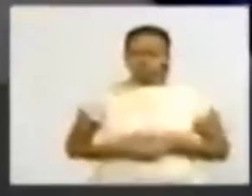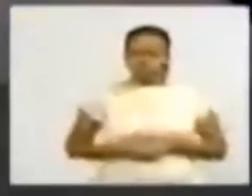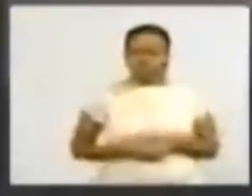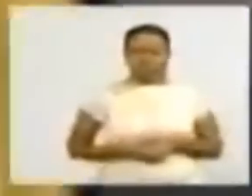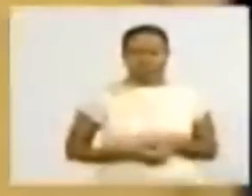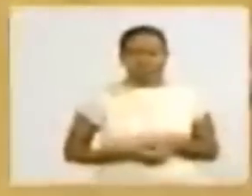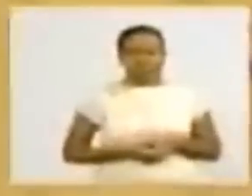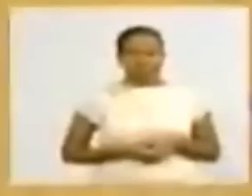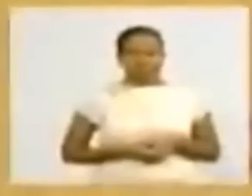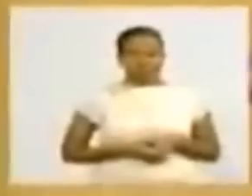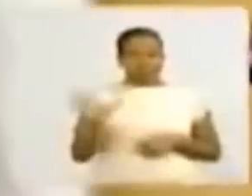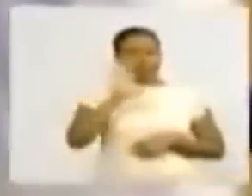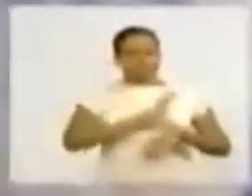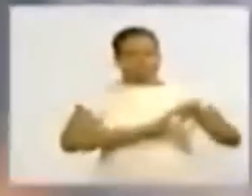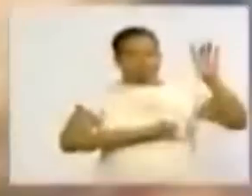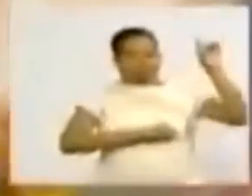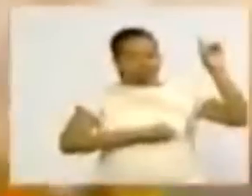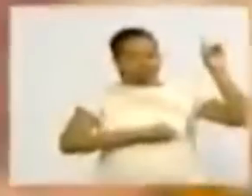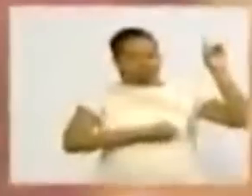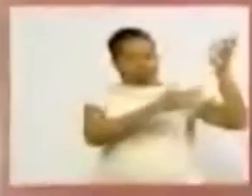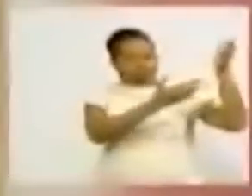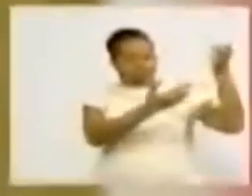E o amor de Deus visita um mundo assim.